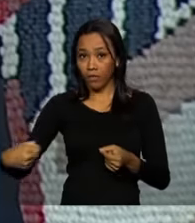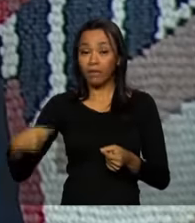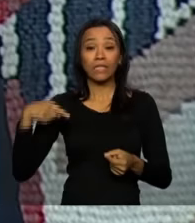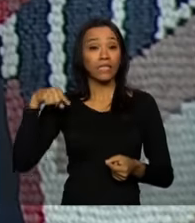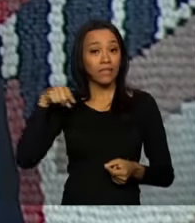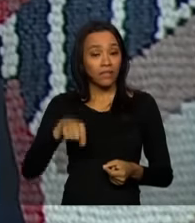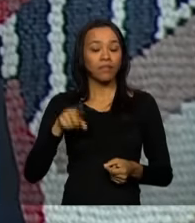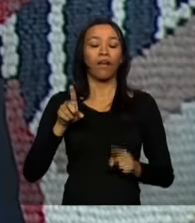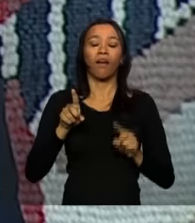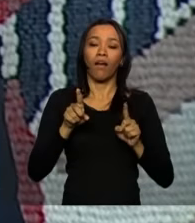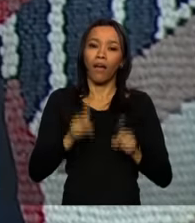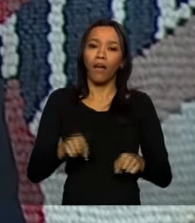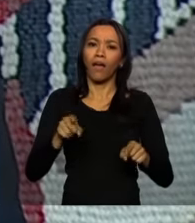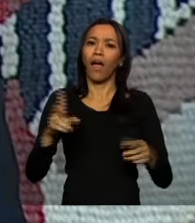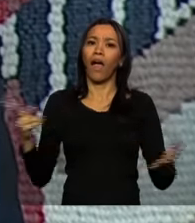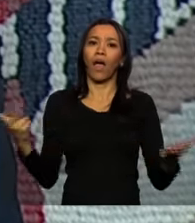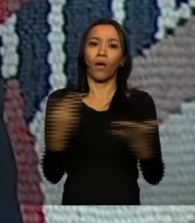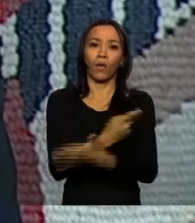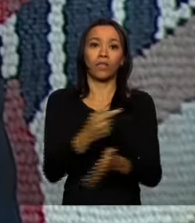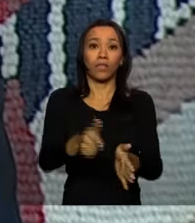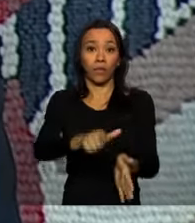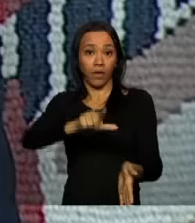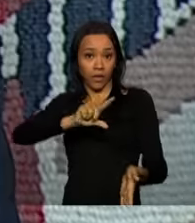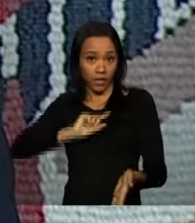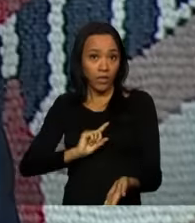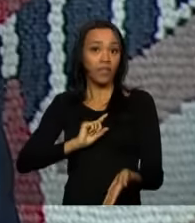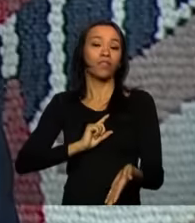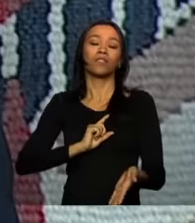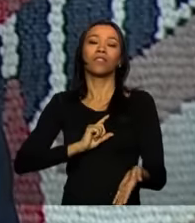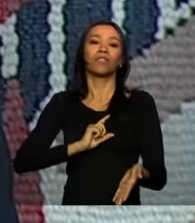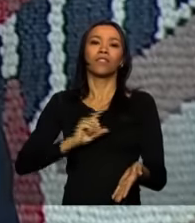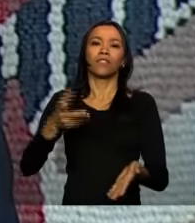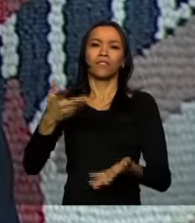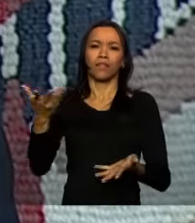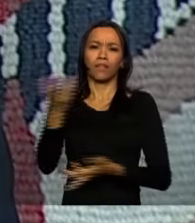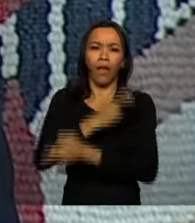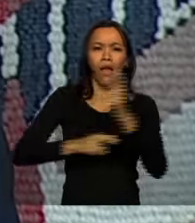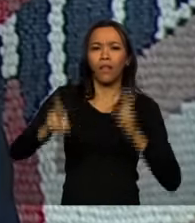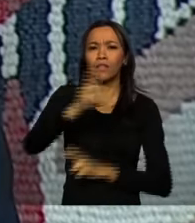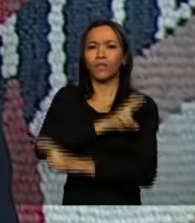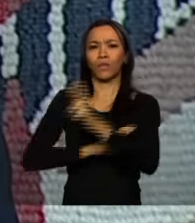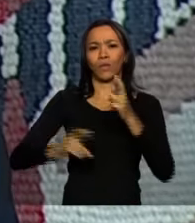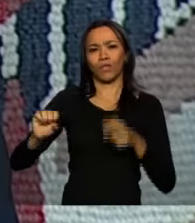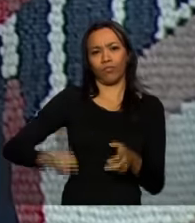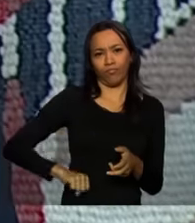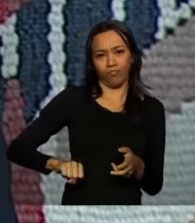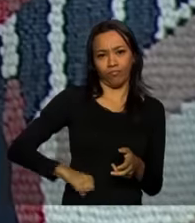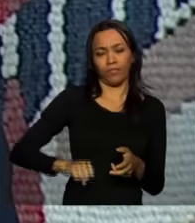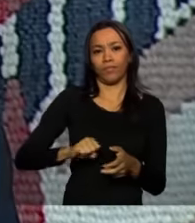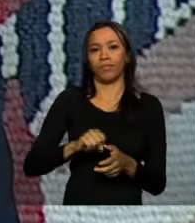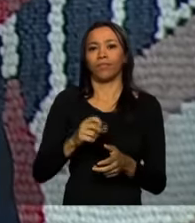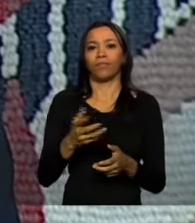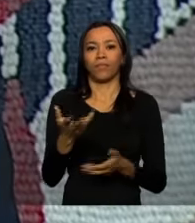remonta até mesmo antes do estabelecimento das relações diplomáticas em 1895. Em